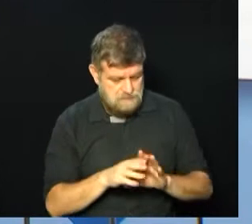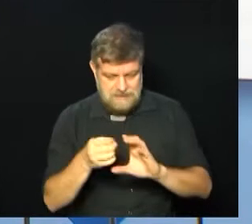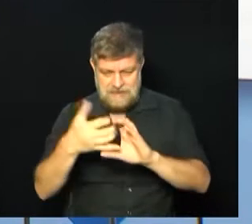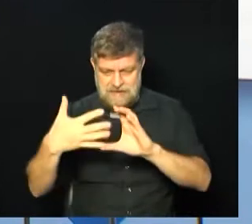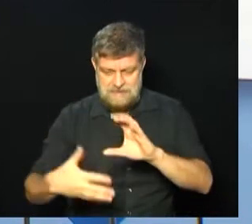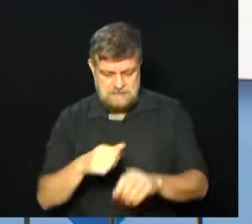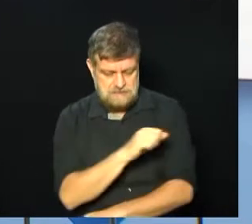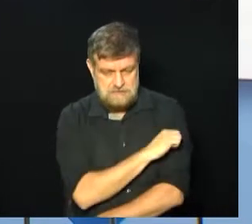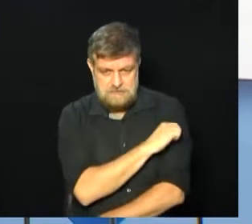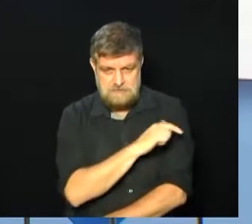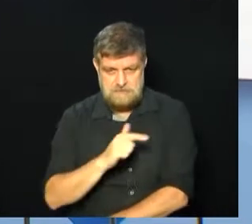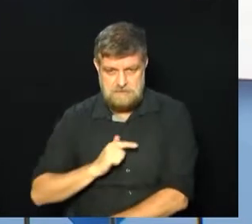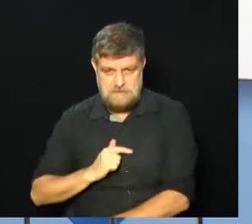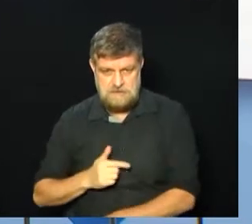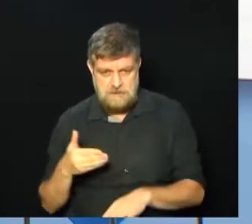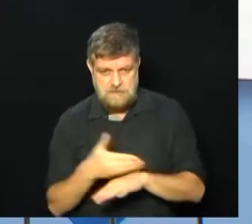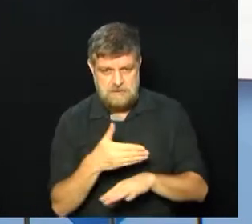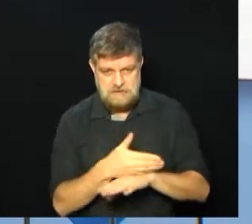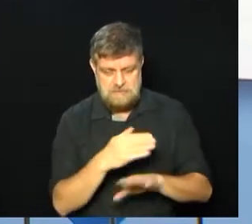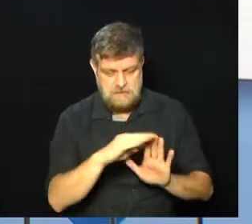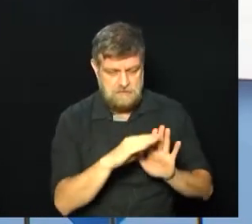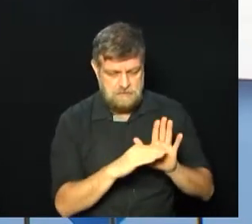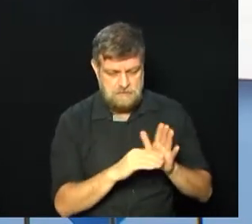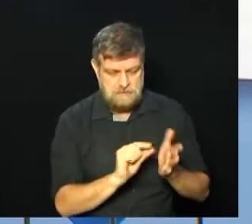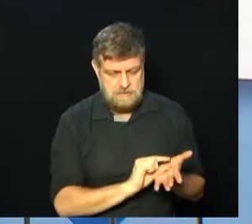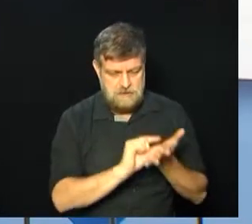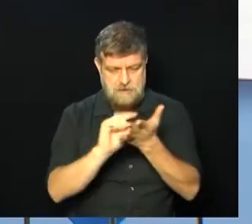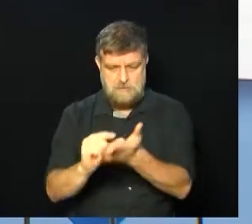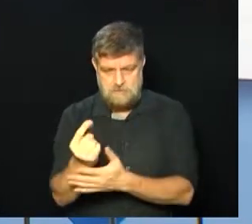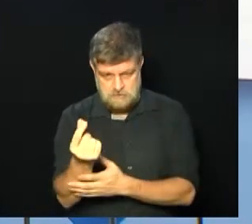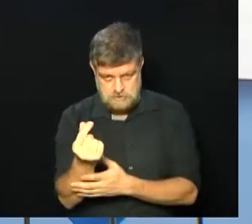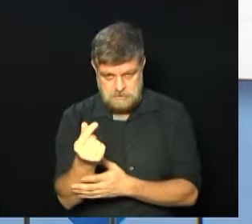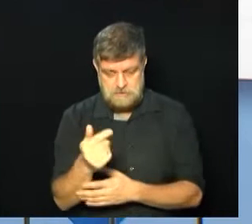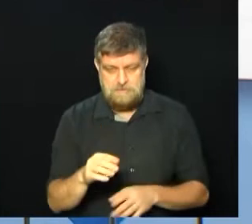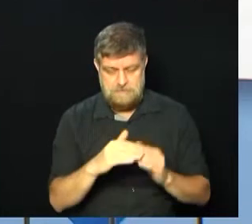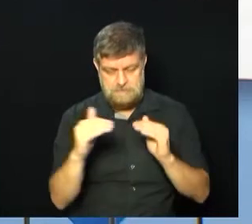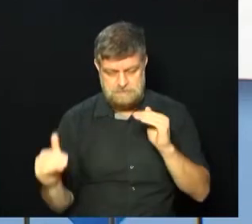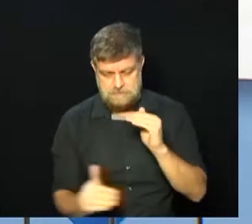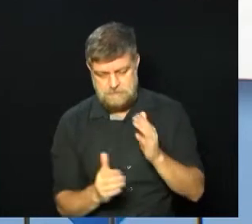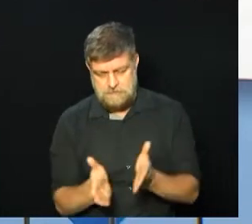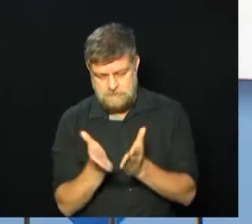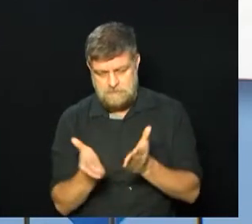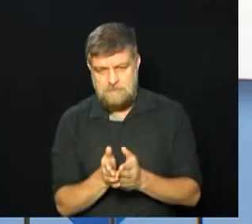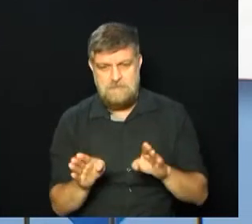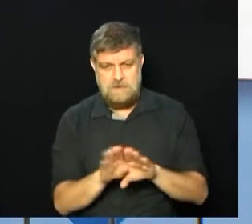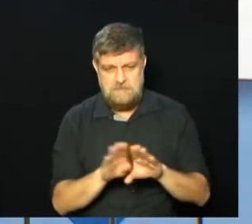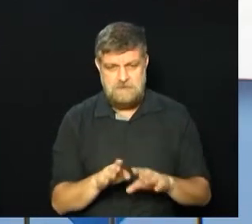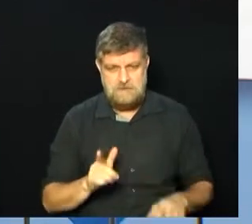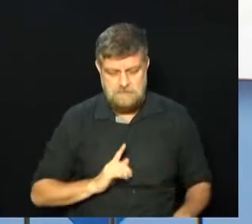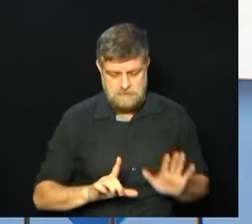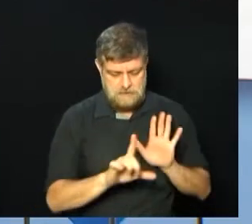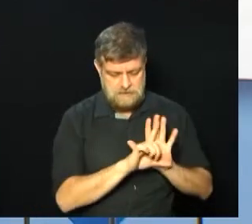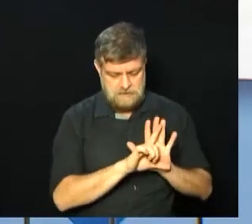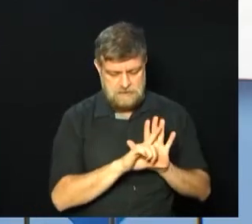dos alunos que segue a participação no programa Bolsa Família situação de vulnerabilidade social também e por